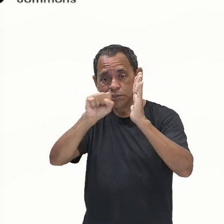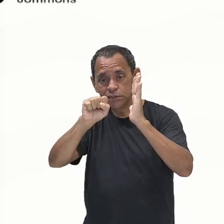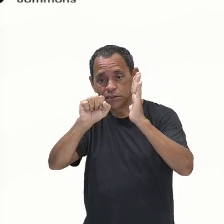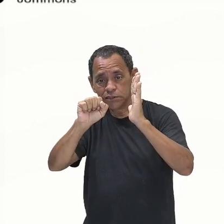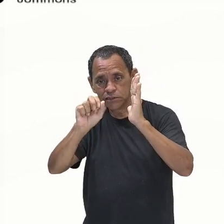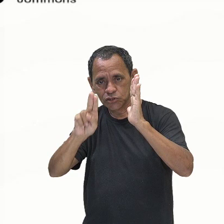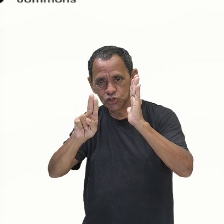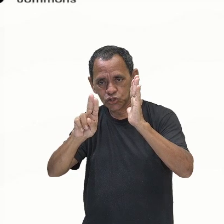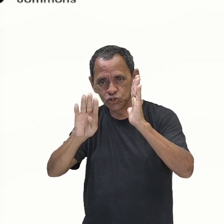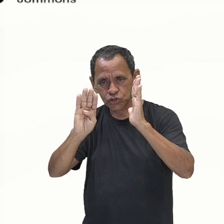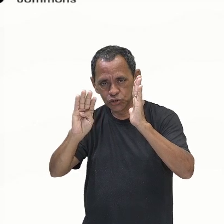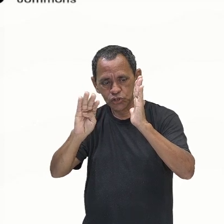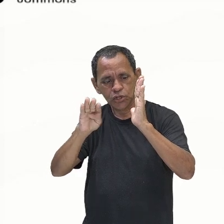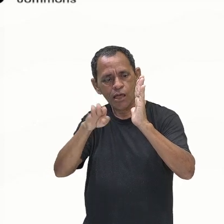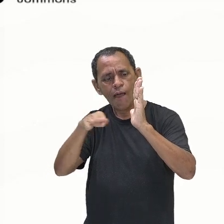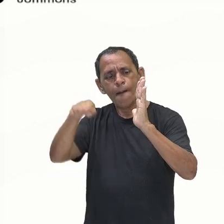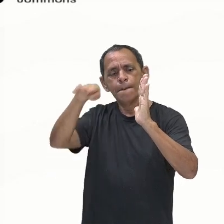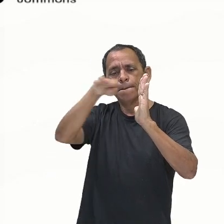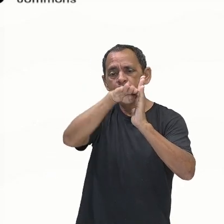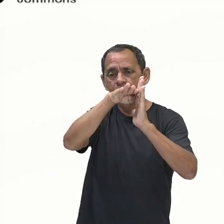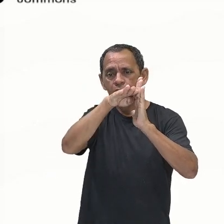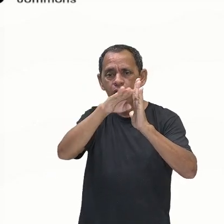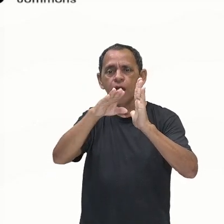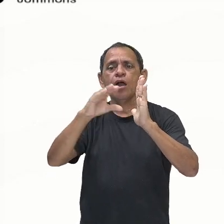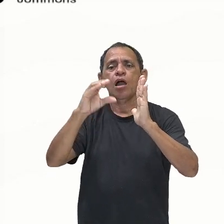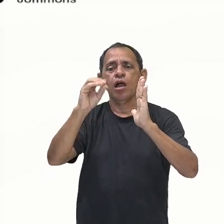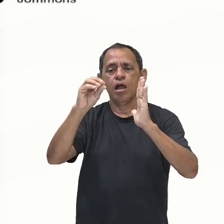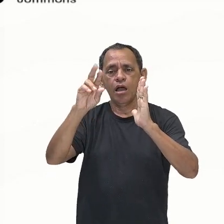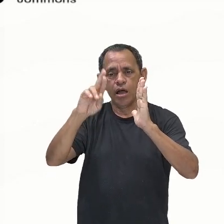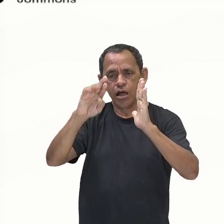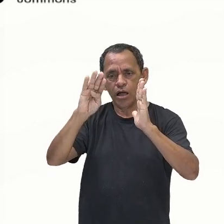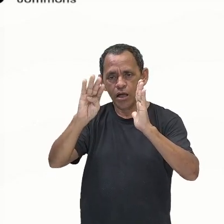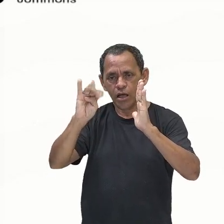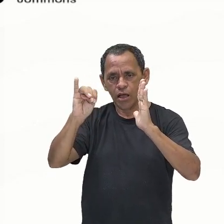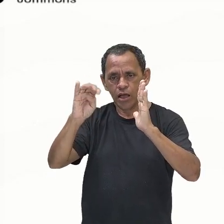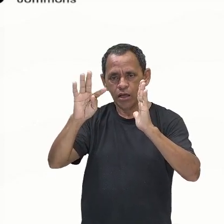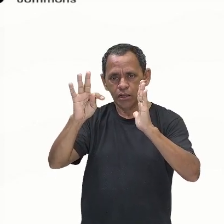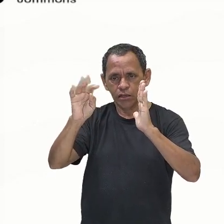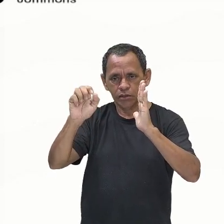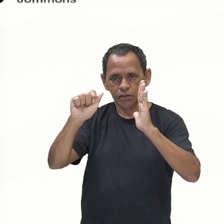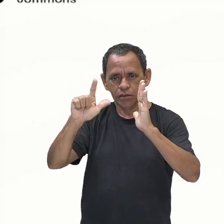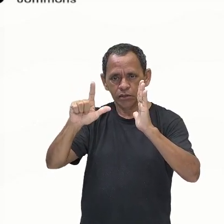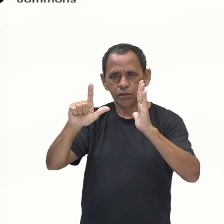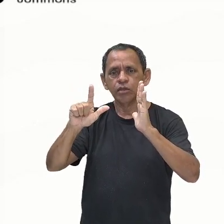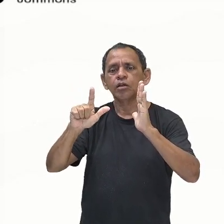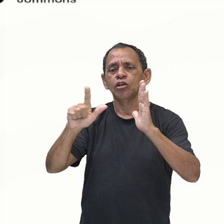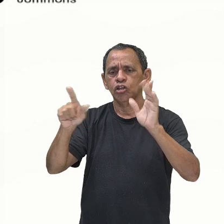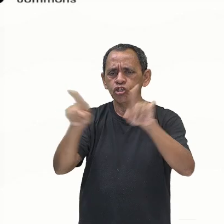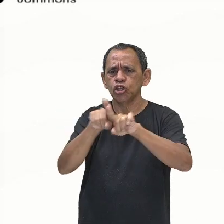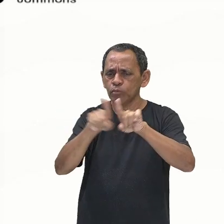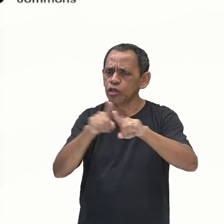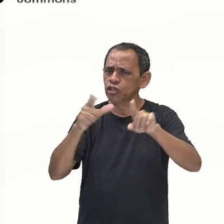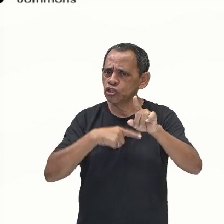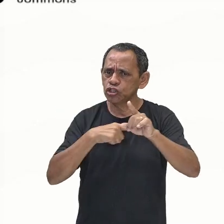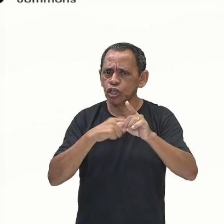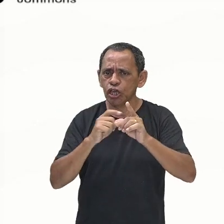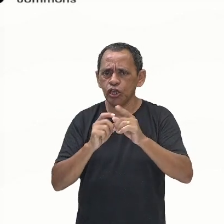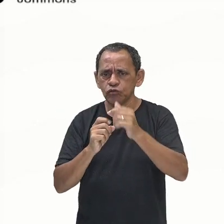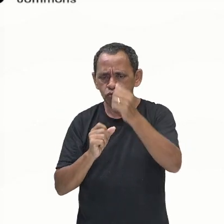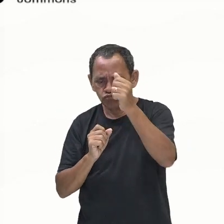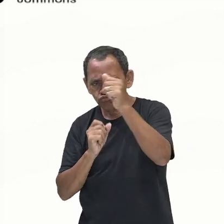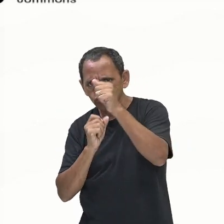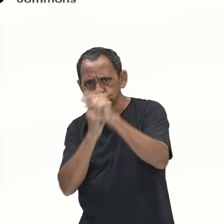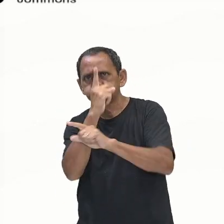gente sempre faz a relação dos fatos. Isso aqui estava lá, o lançamento do Sputnik estava lá e marcou um